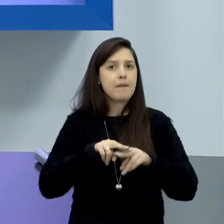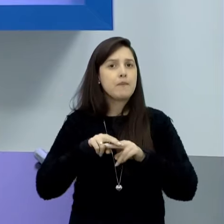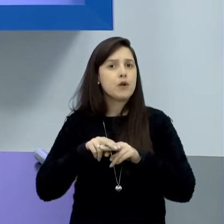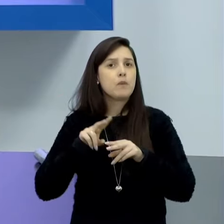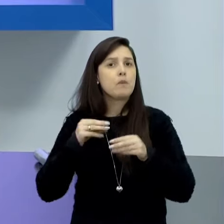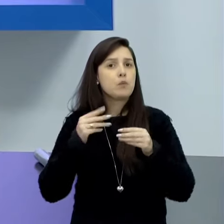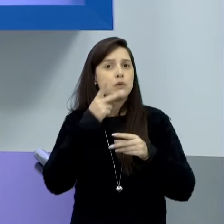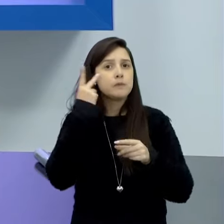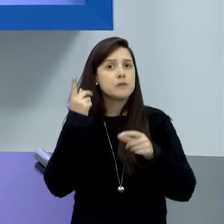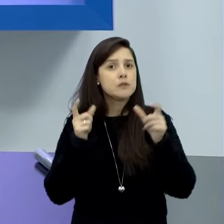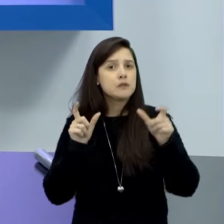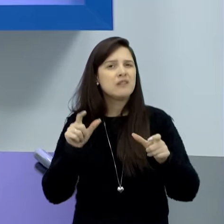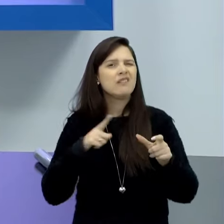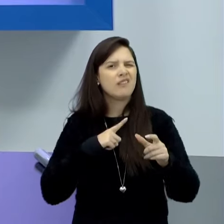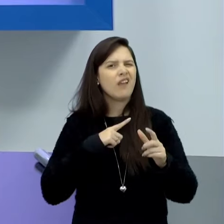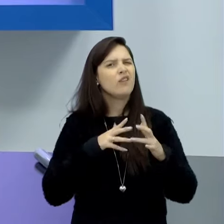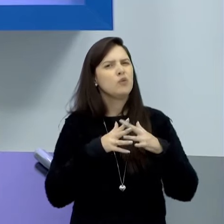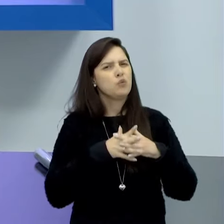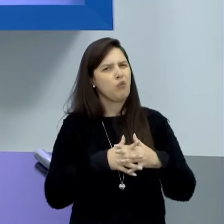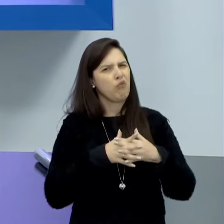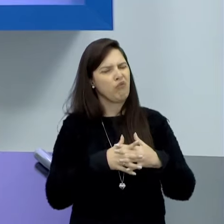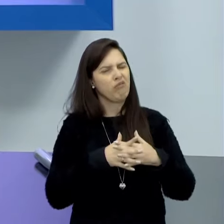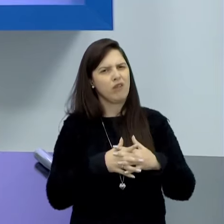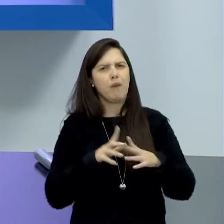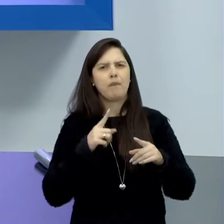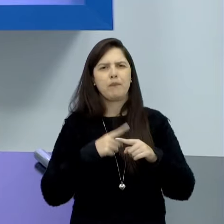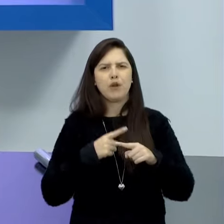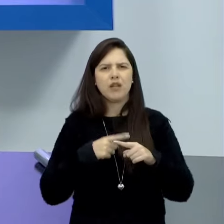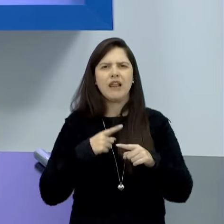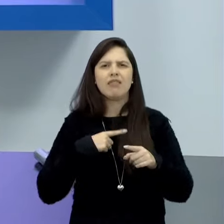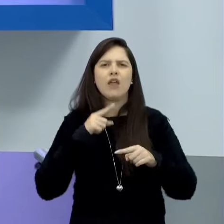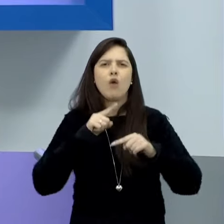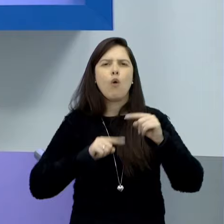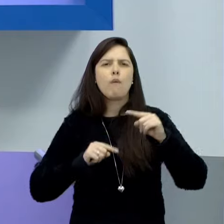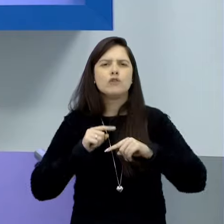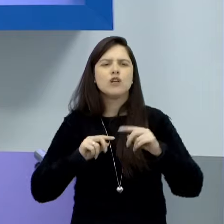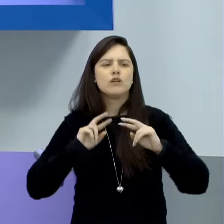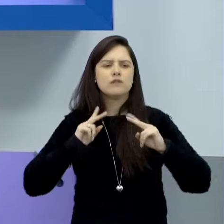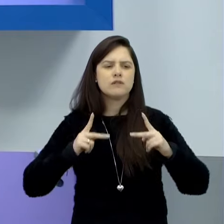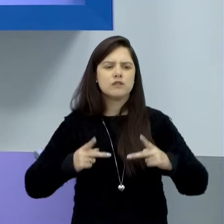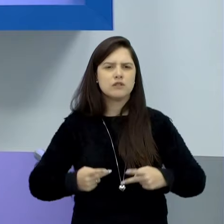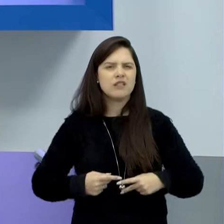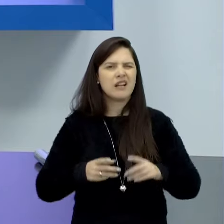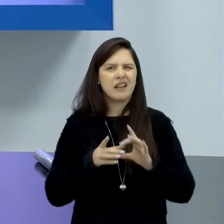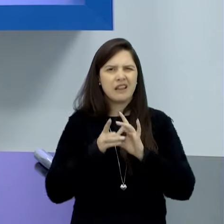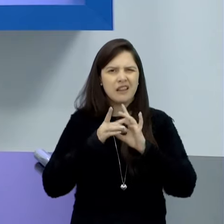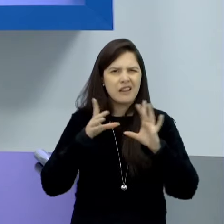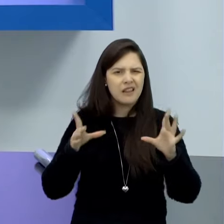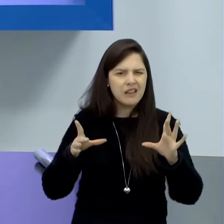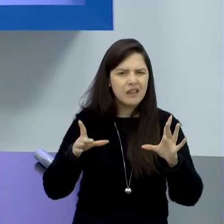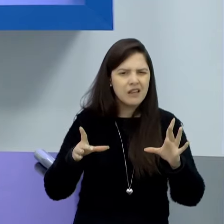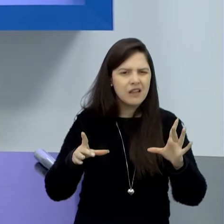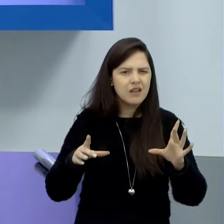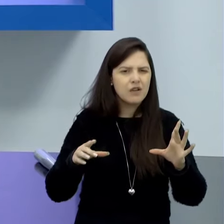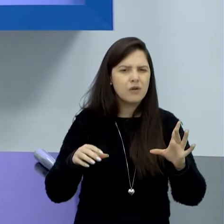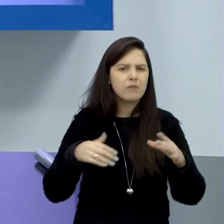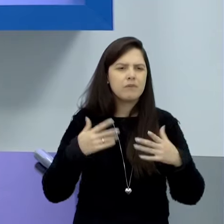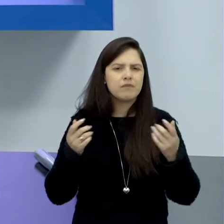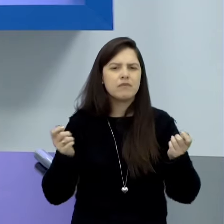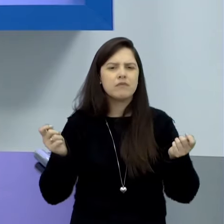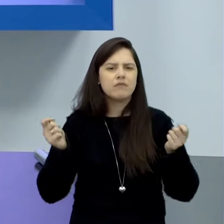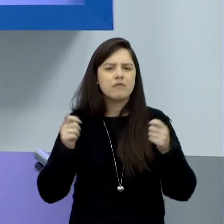muitas pessoas têm algumas dúvidas. Por quê? Será que os objetos que os seres humanos estão deixando lá no Monte Everest,